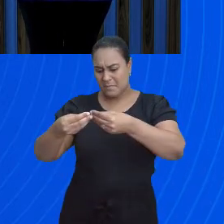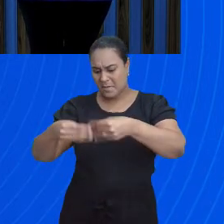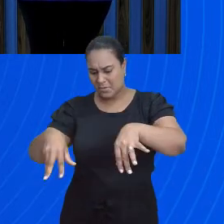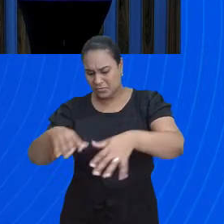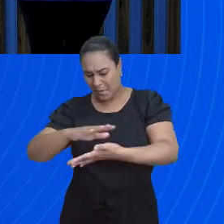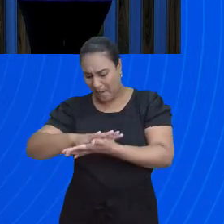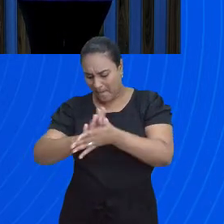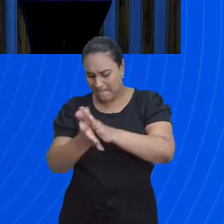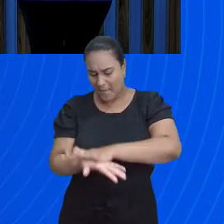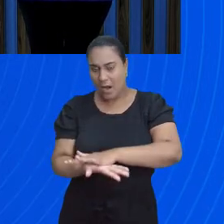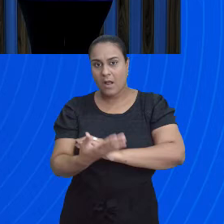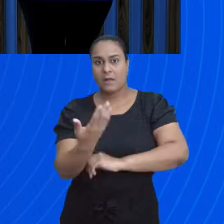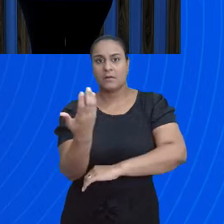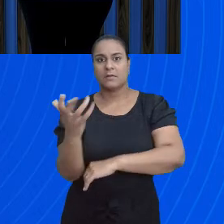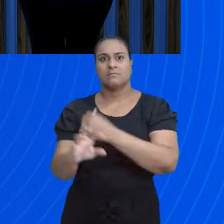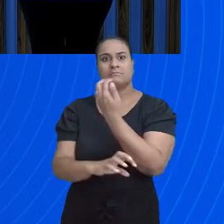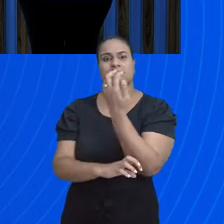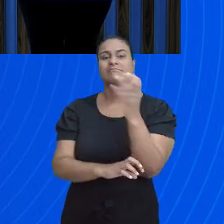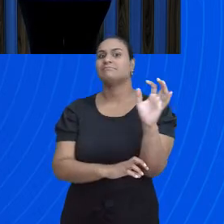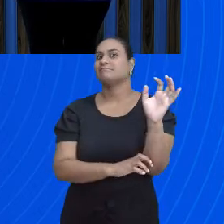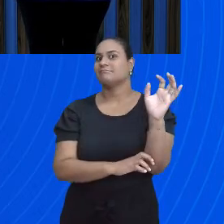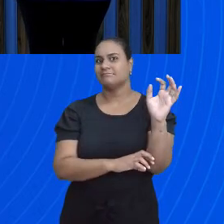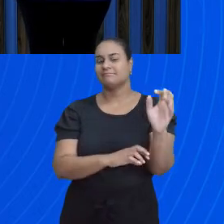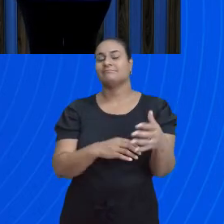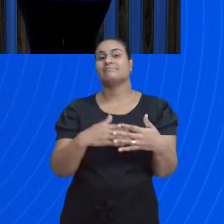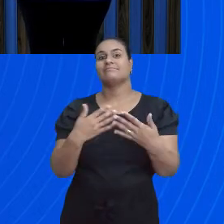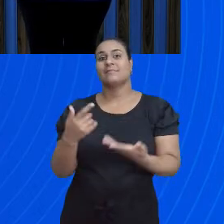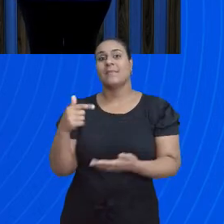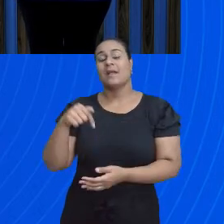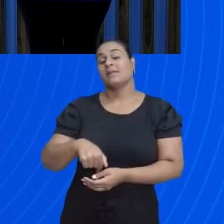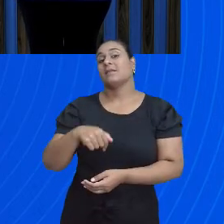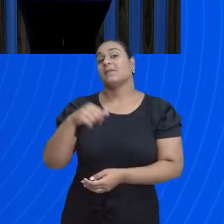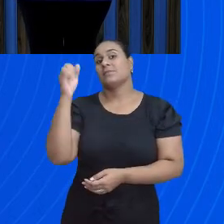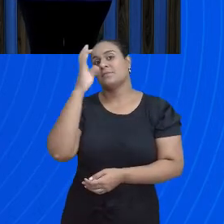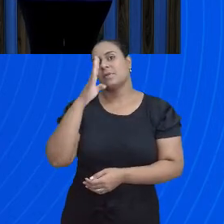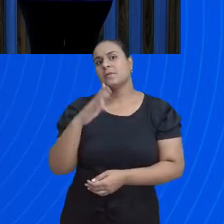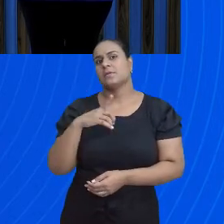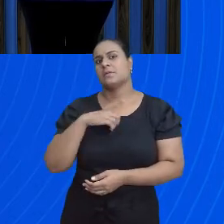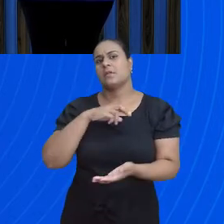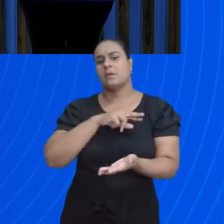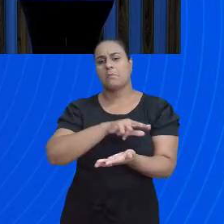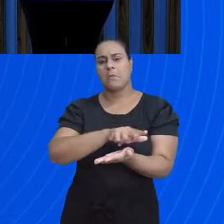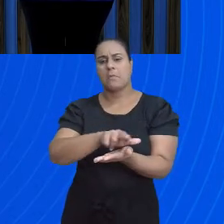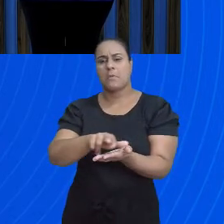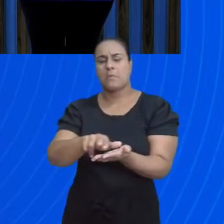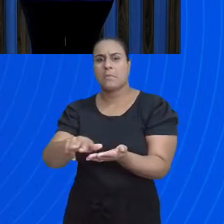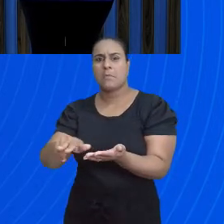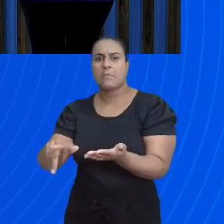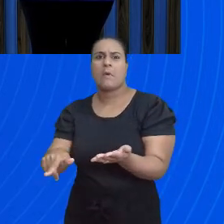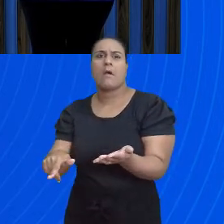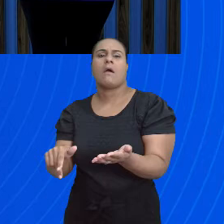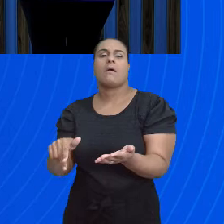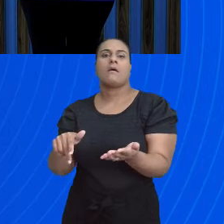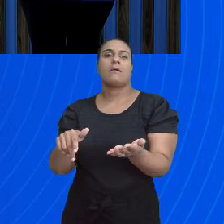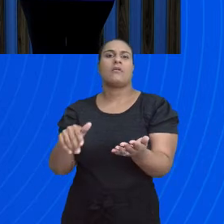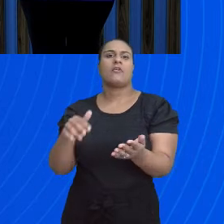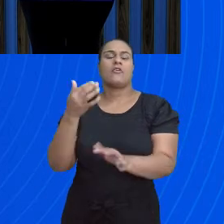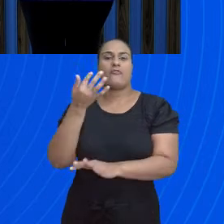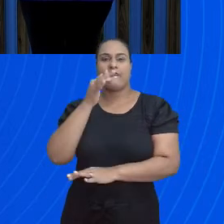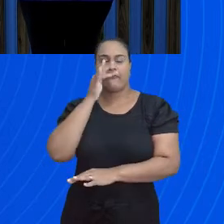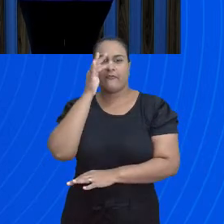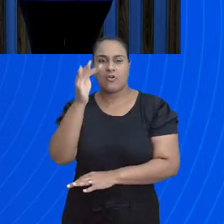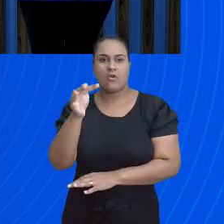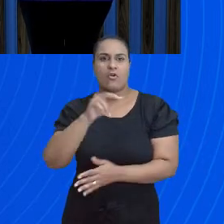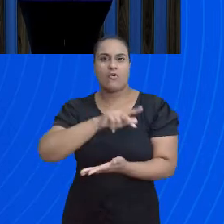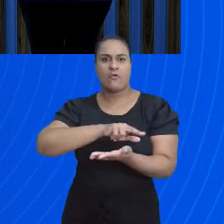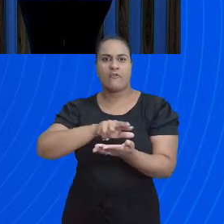destrói nossos ecossistemas, aqui no nosso país a gente tem uma grande biodiversidade de fauna, flora, a gente tem a